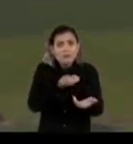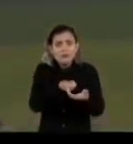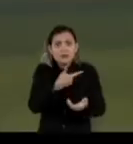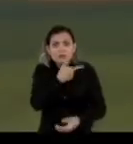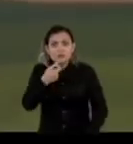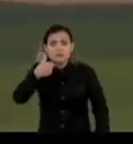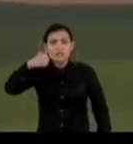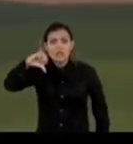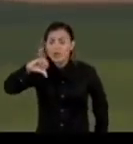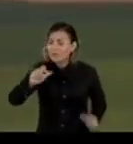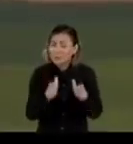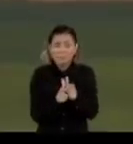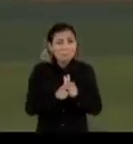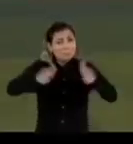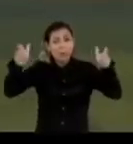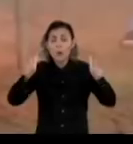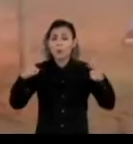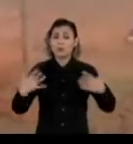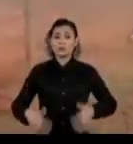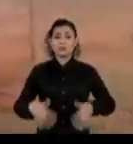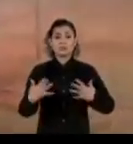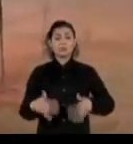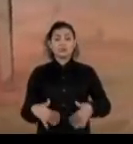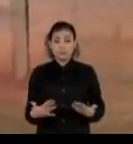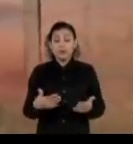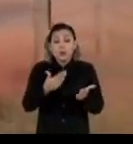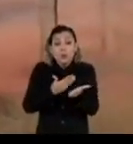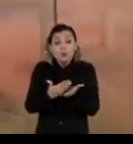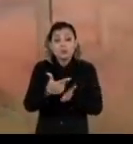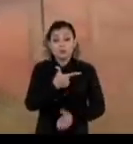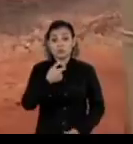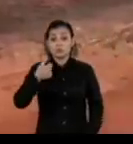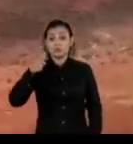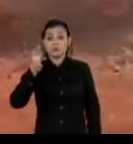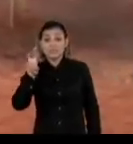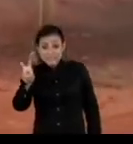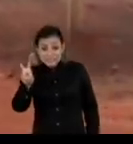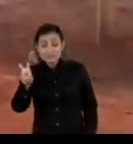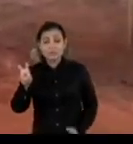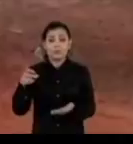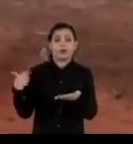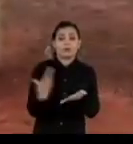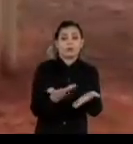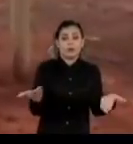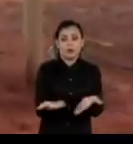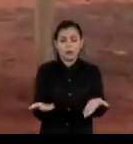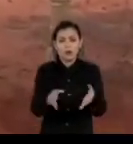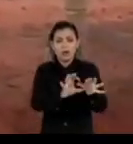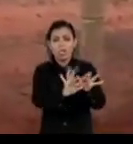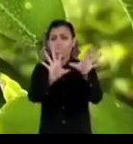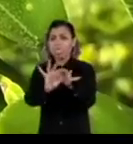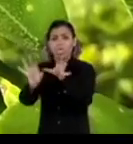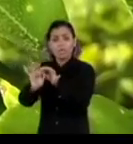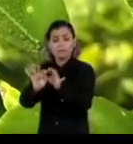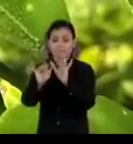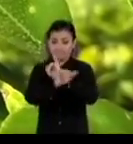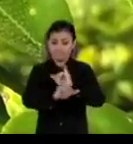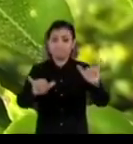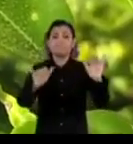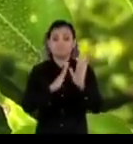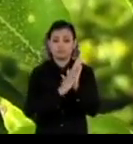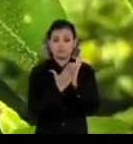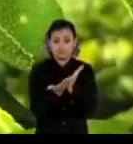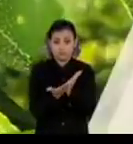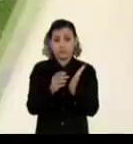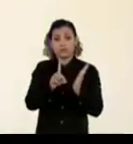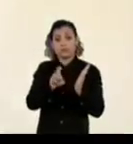o mais alto da série histórica do Ministério, iniciada em 2005. As autorizações foram publicadas no Diário Oficial